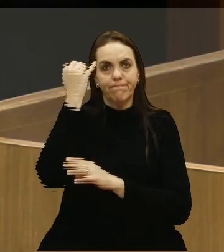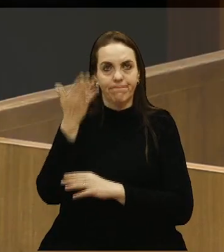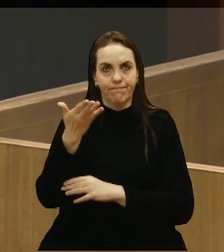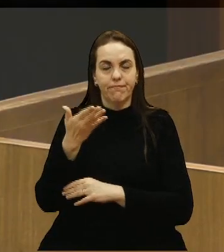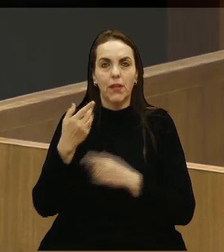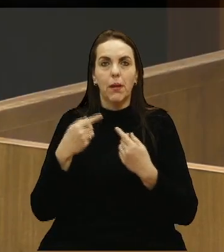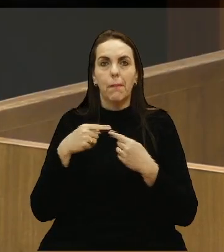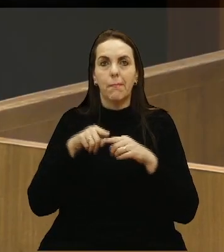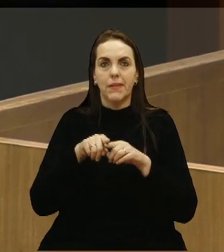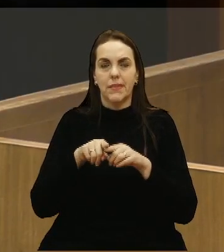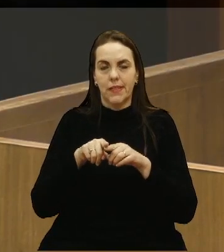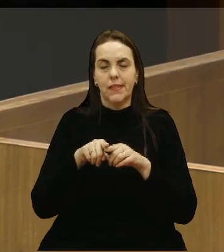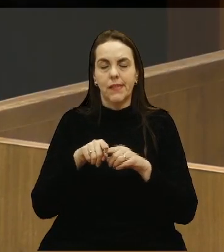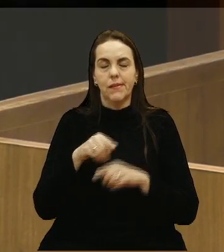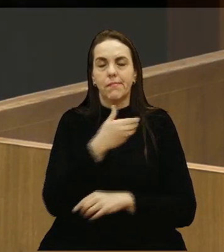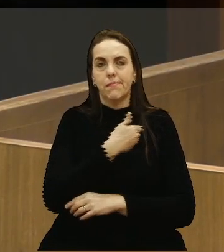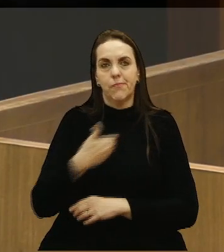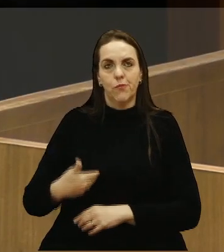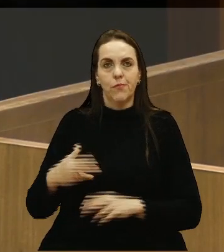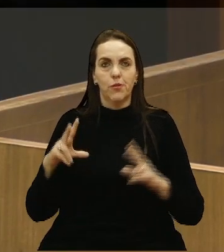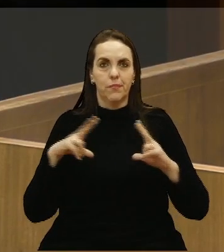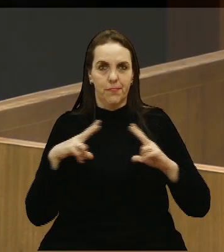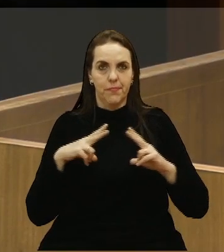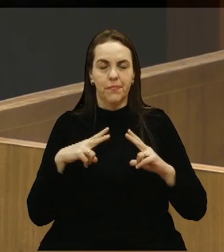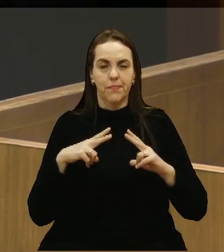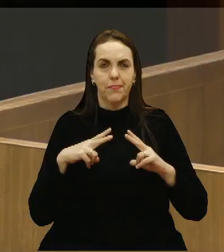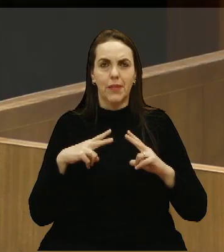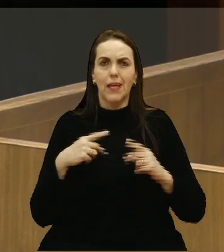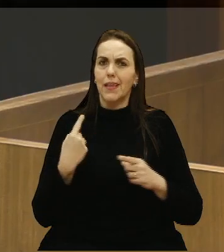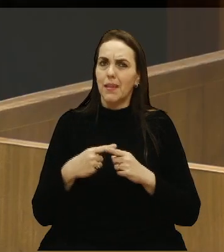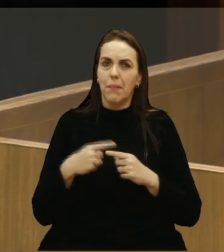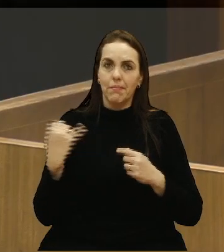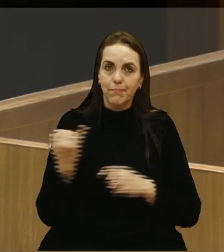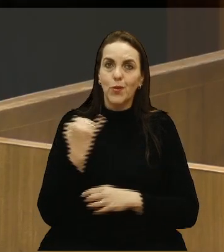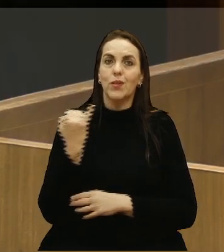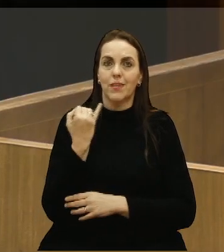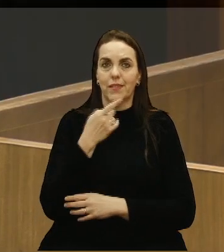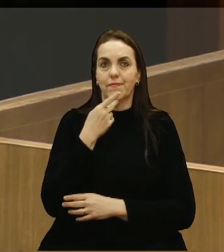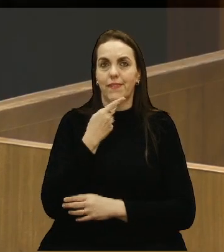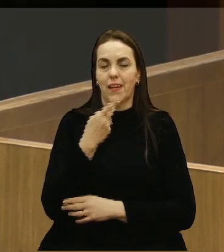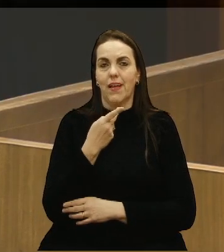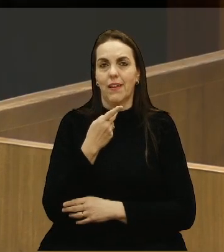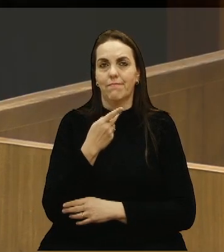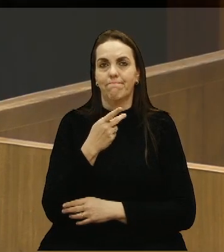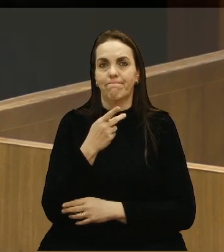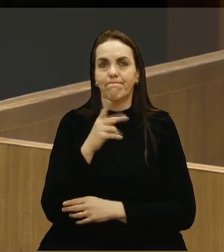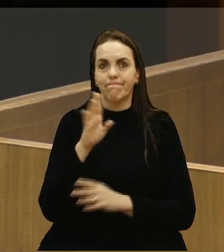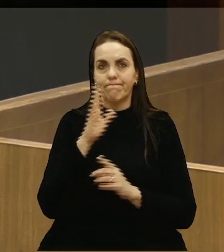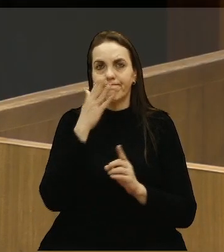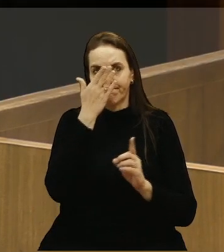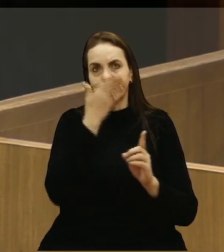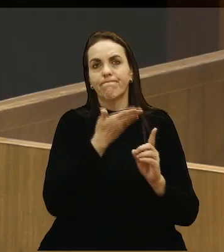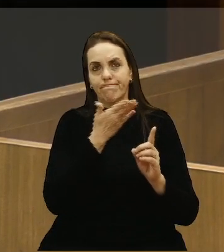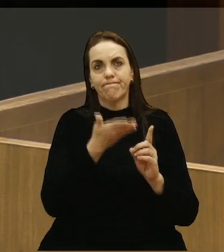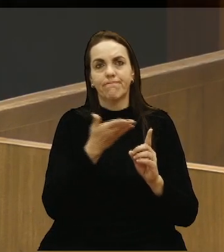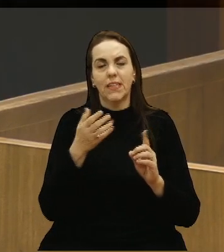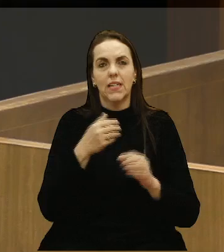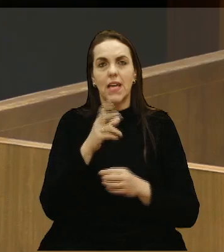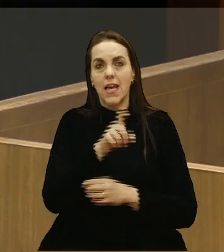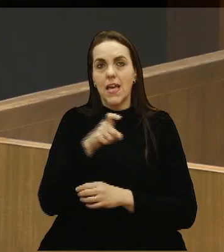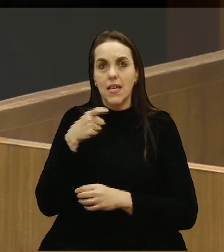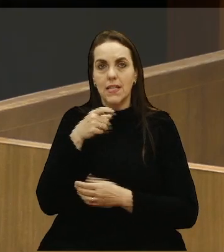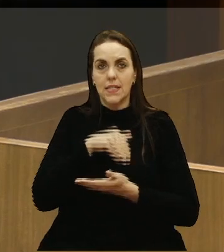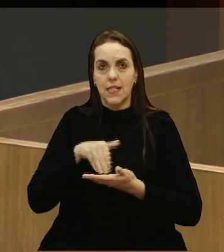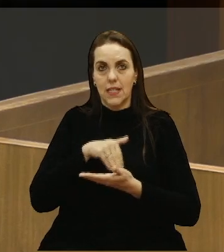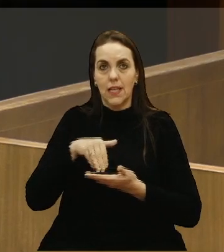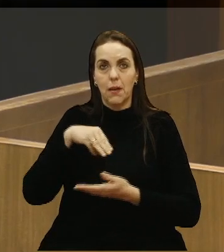parcerias público-privadas, até porque também é importante que se diga e se enalteça aqui o trabalho do ex-secretário